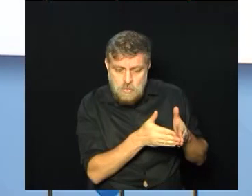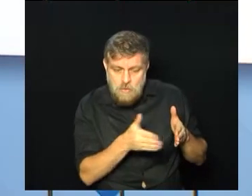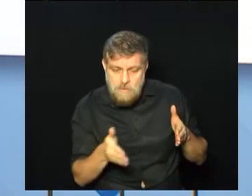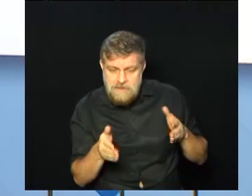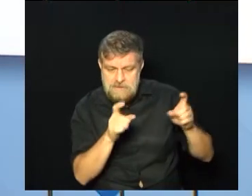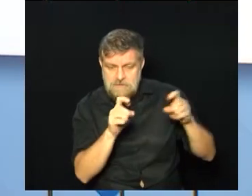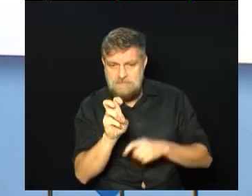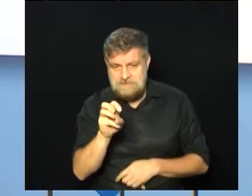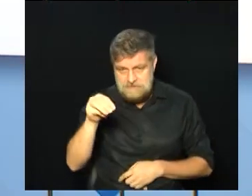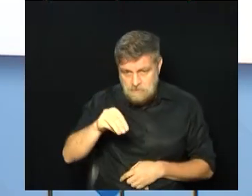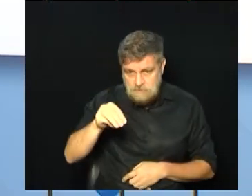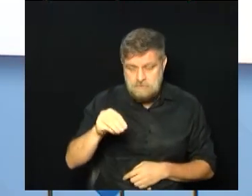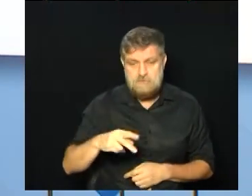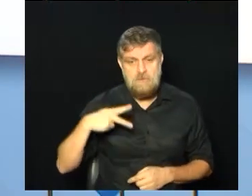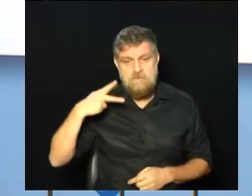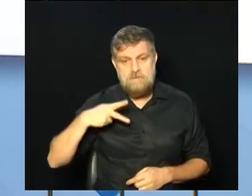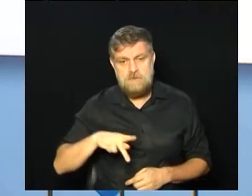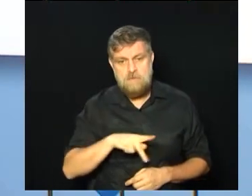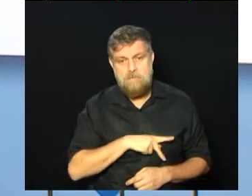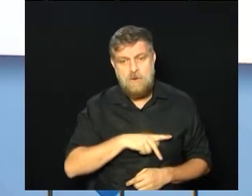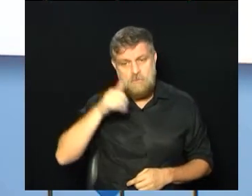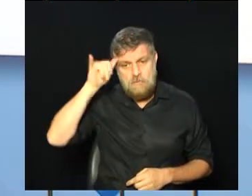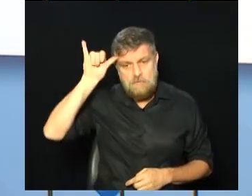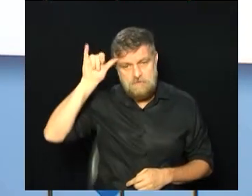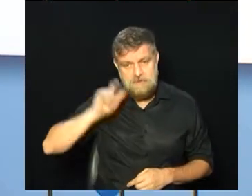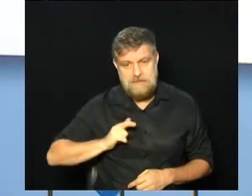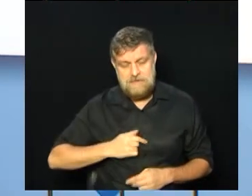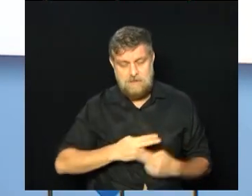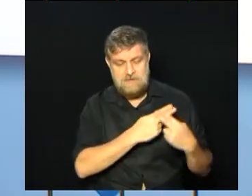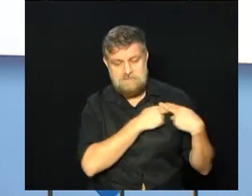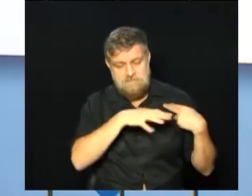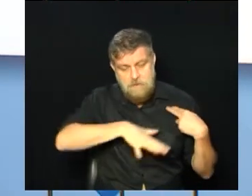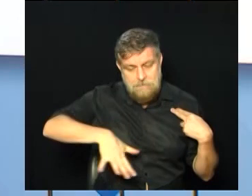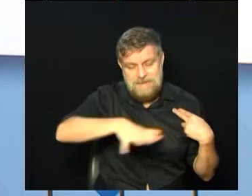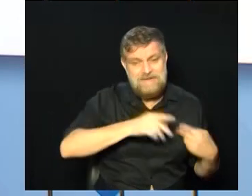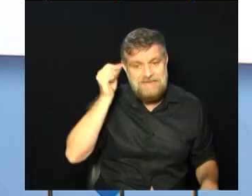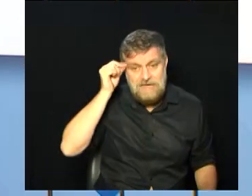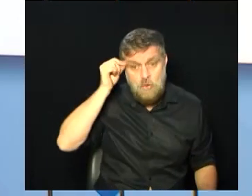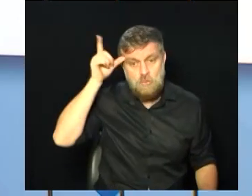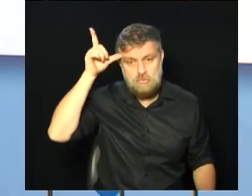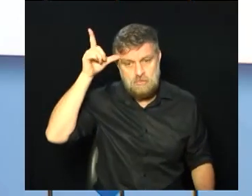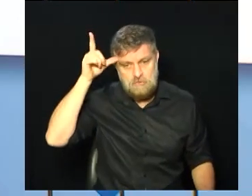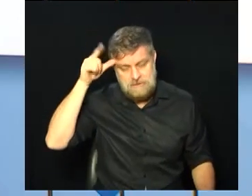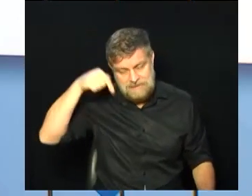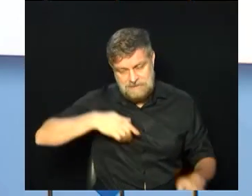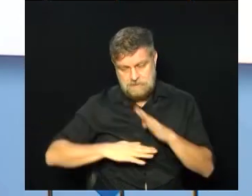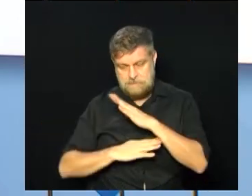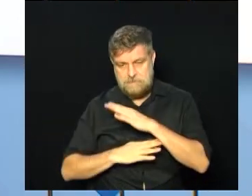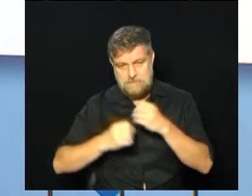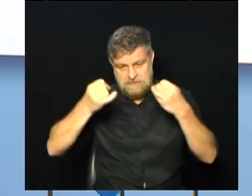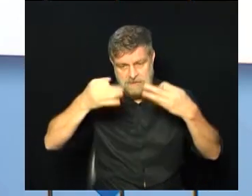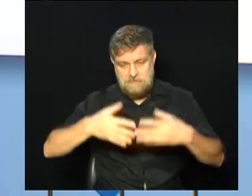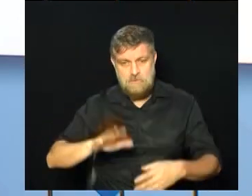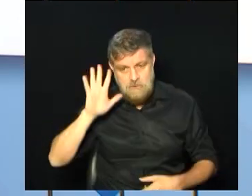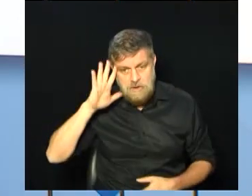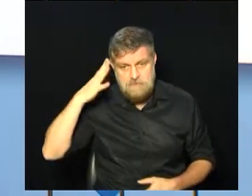foi o vereador Paulo Búfalo, que é o presidente da Comissão de Cultura aqui da Câmara de Campinas, que comentou a decisão do